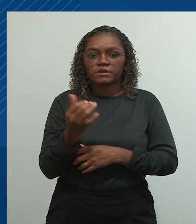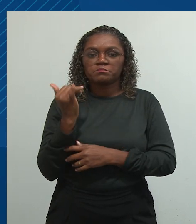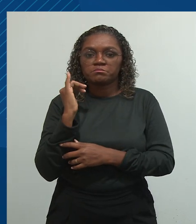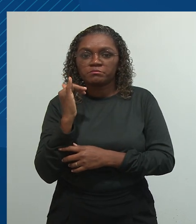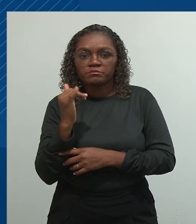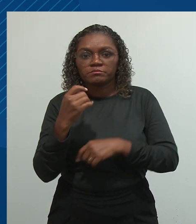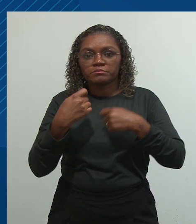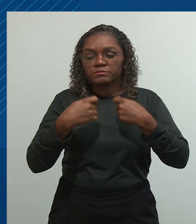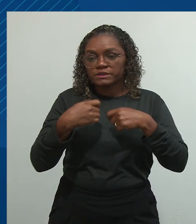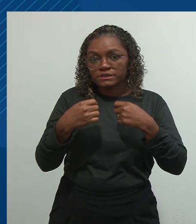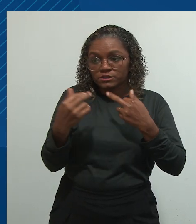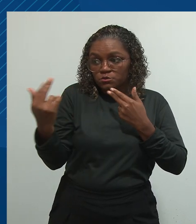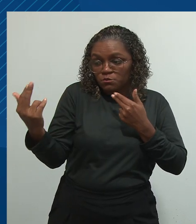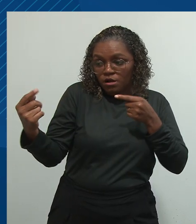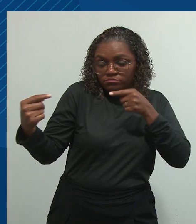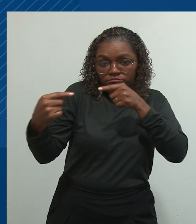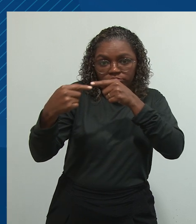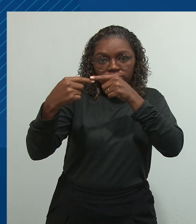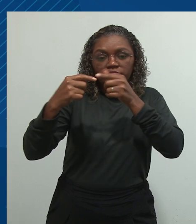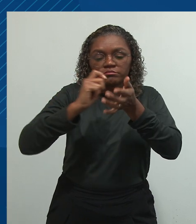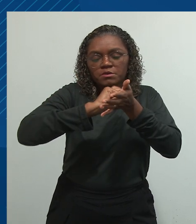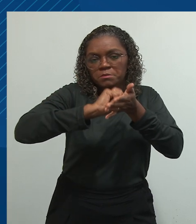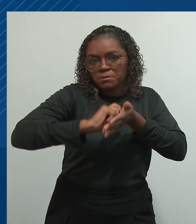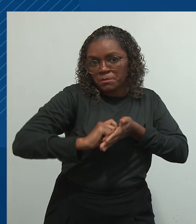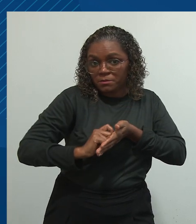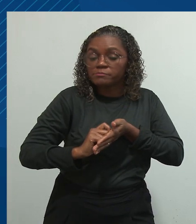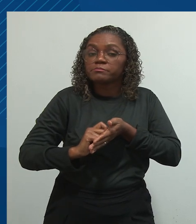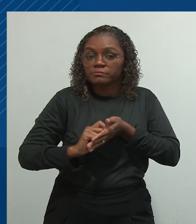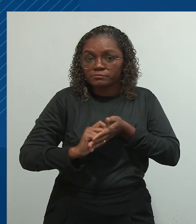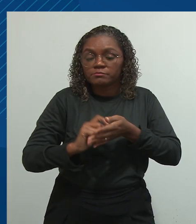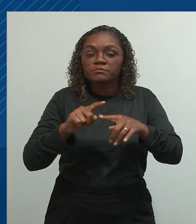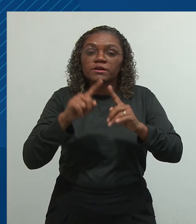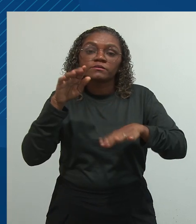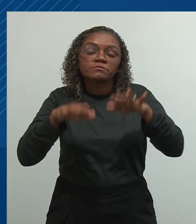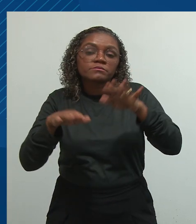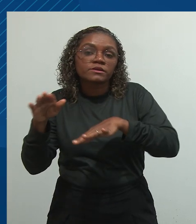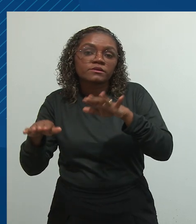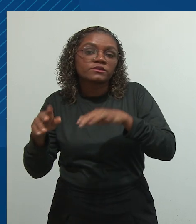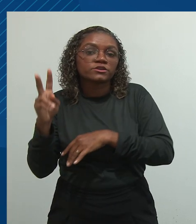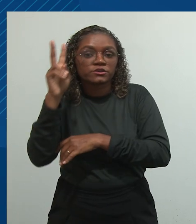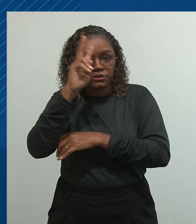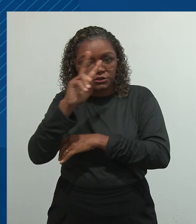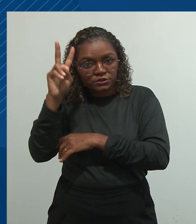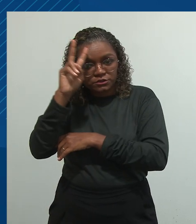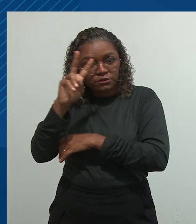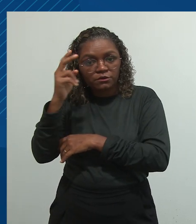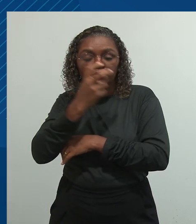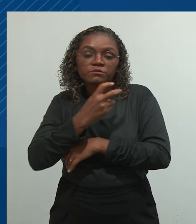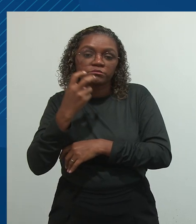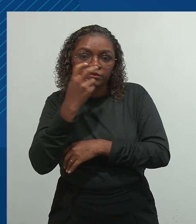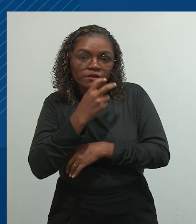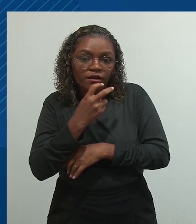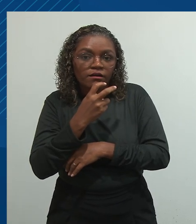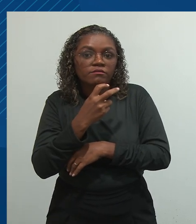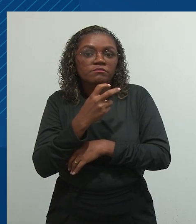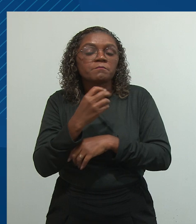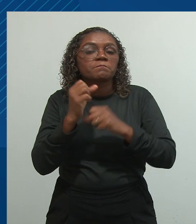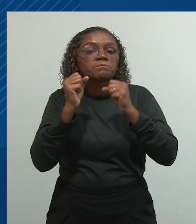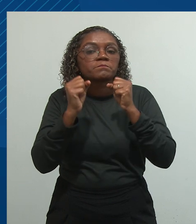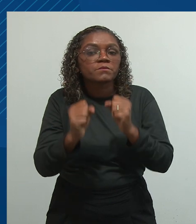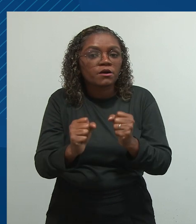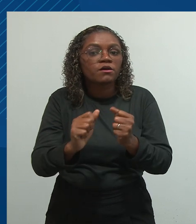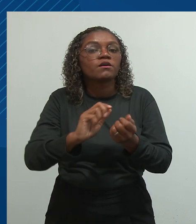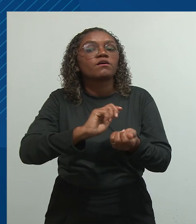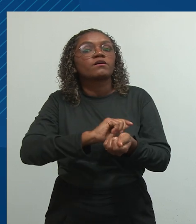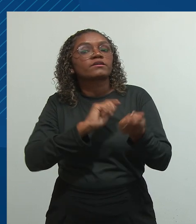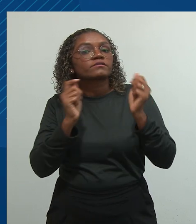o entrevistado disse. Já tem outras escolas, né, da história oral que não, que aí, desde que não altere o conteúdo, mas ele